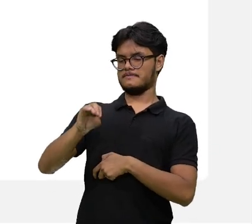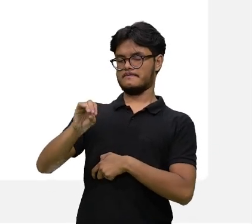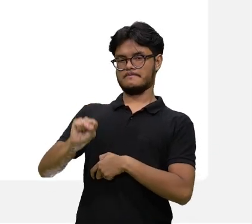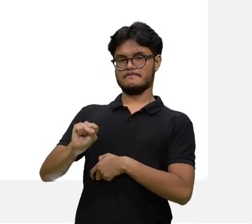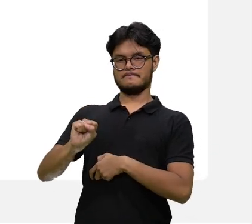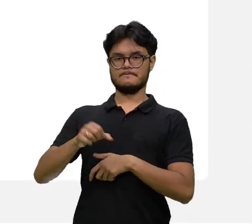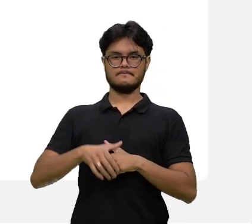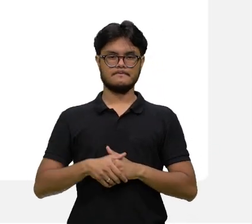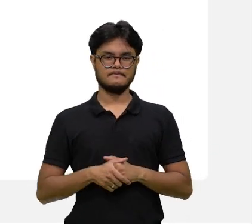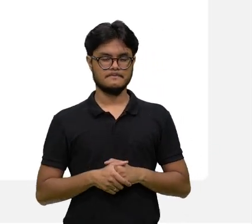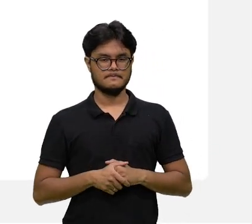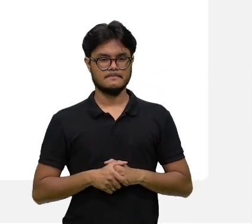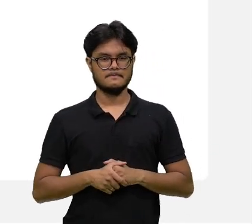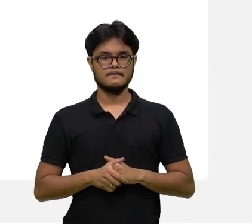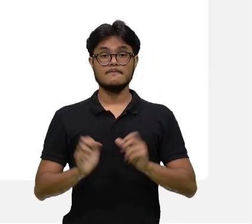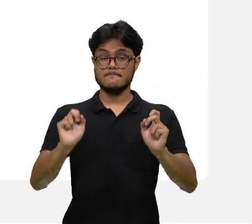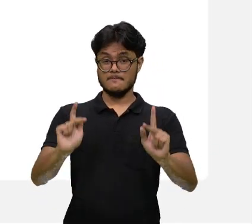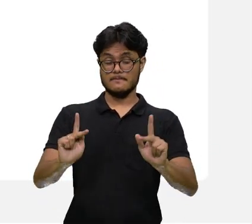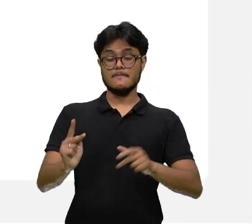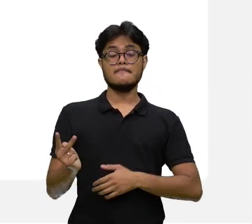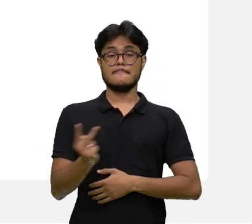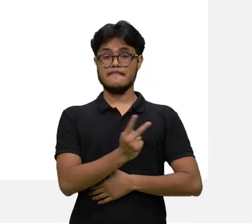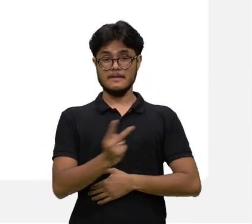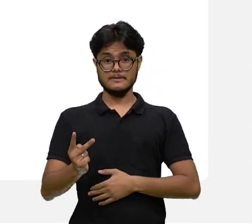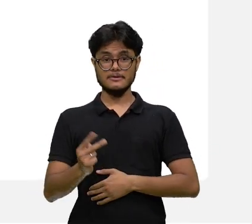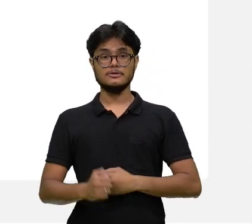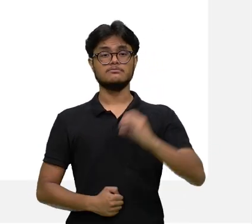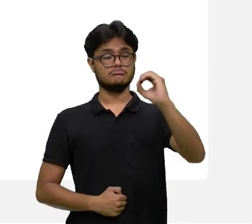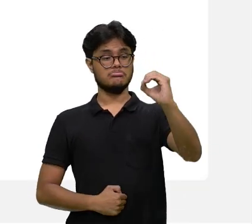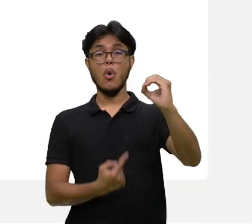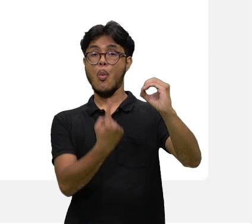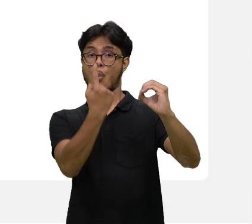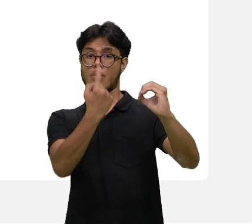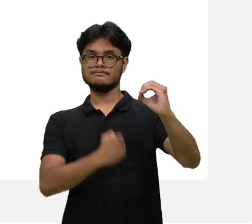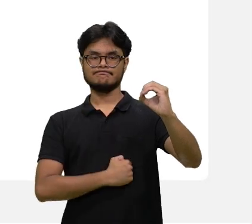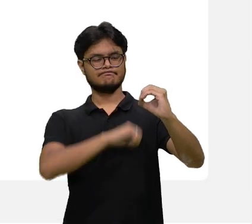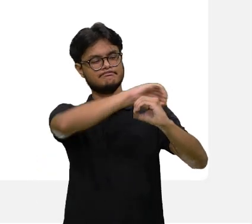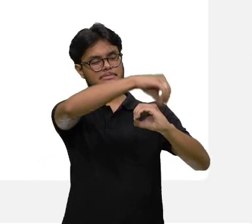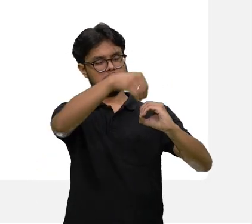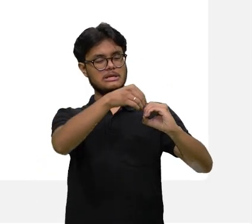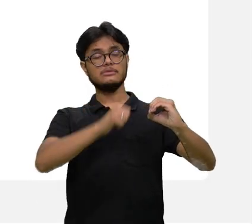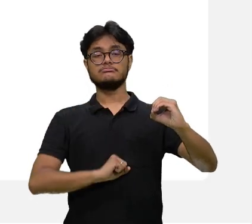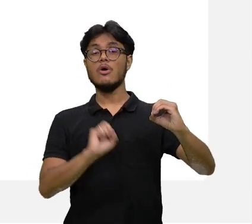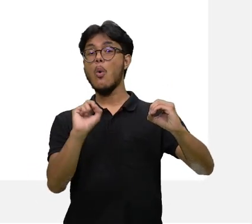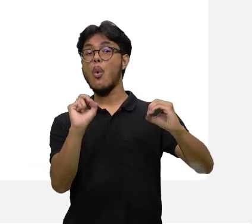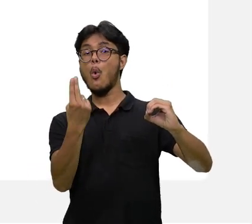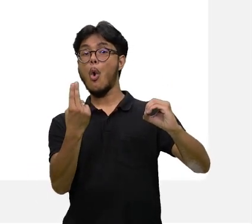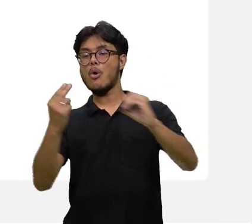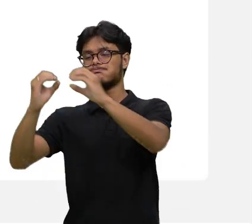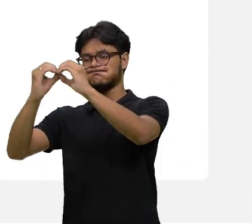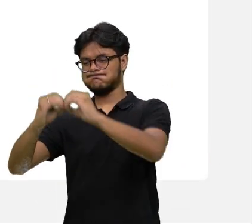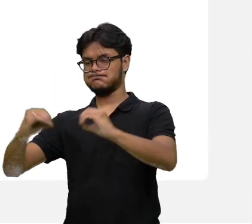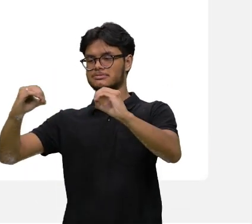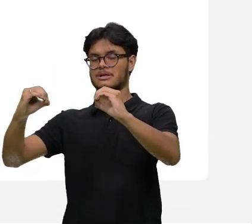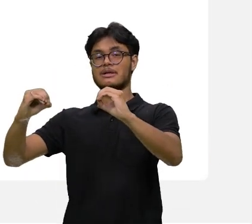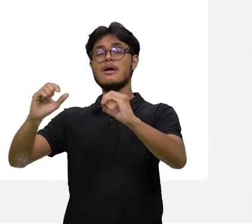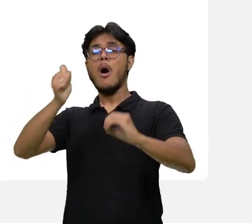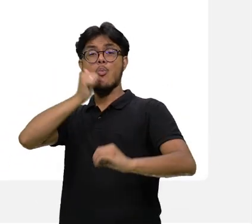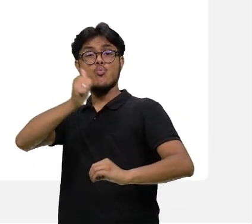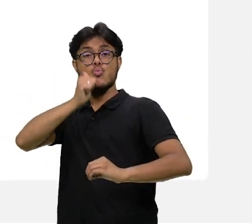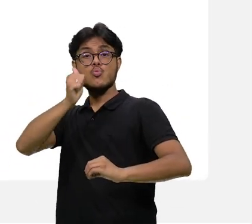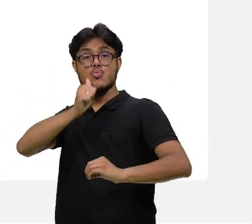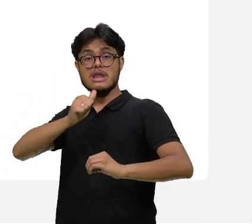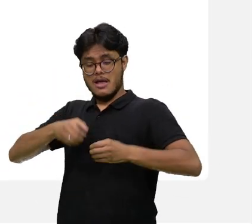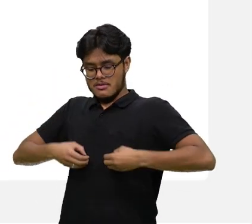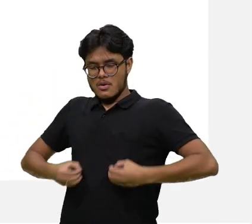desenho aí, e gêmeos formados por 2 células, né? Que a mulher ovulou, a mulher teve uma poliovulação, ela ovulou